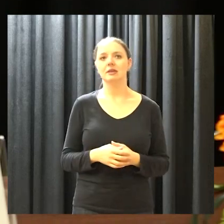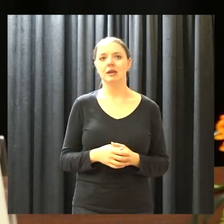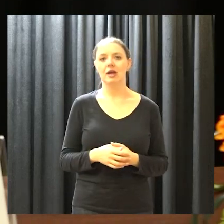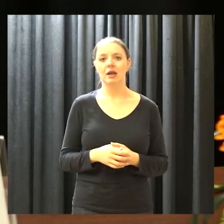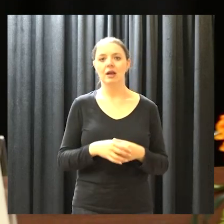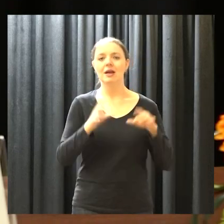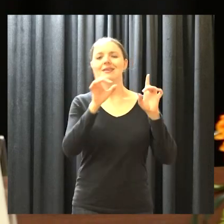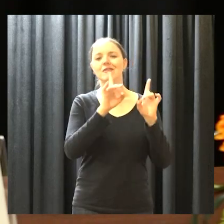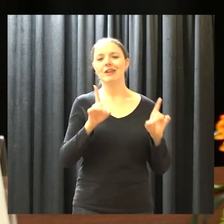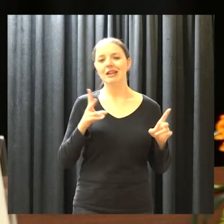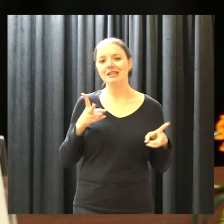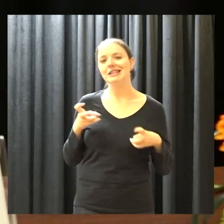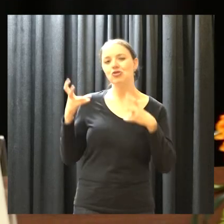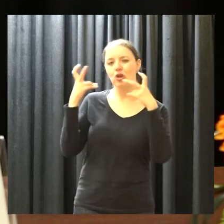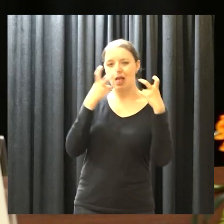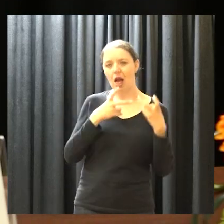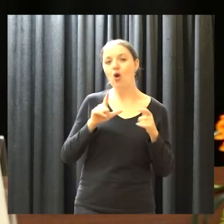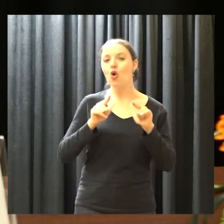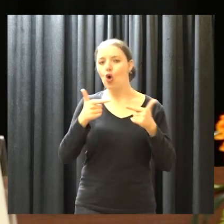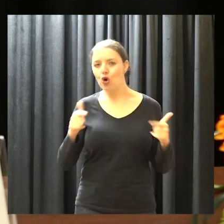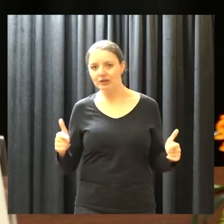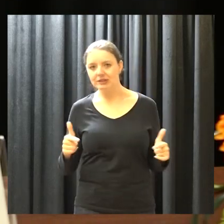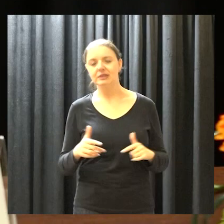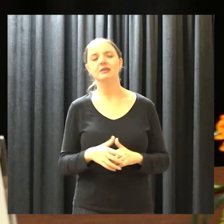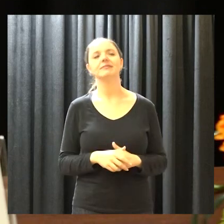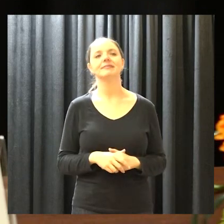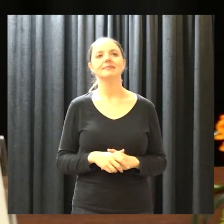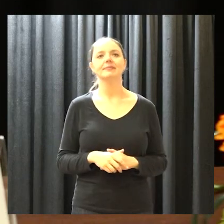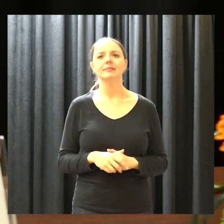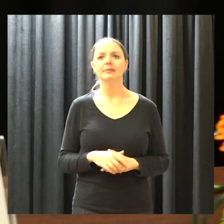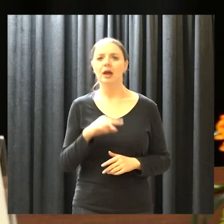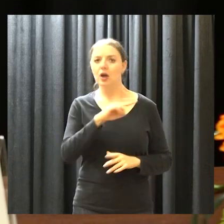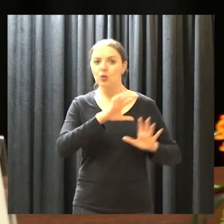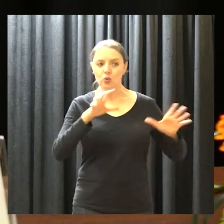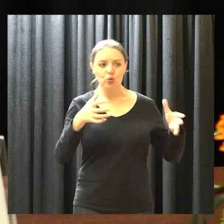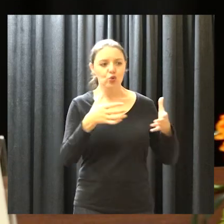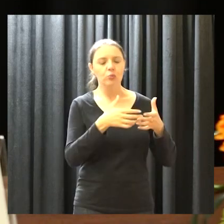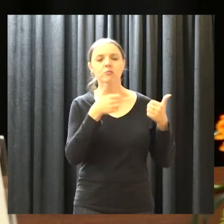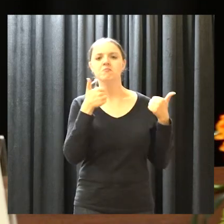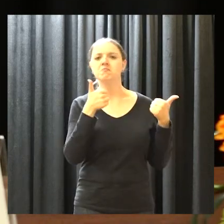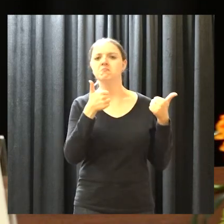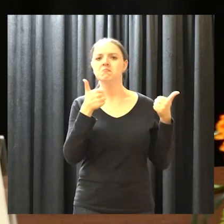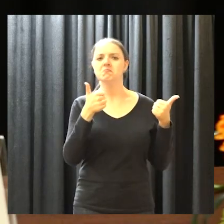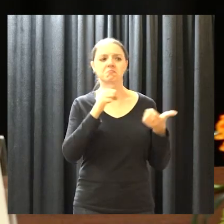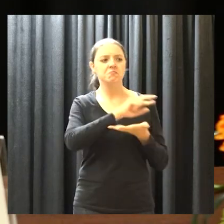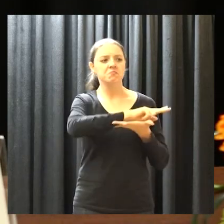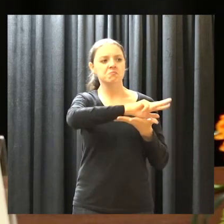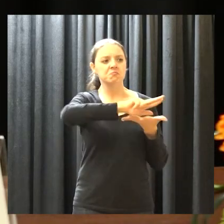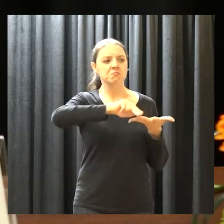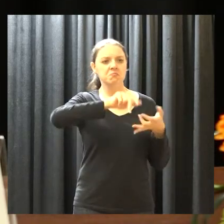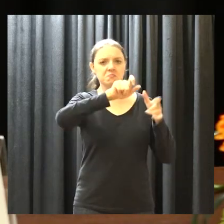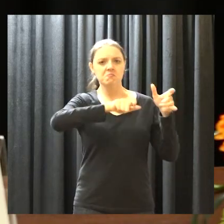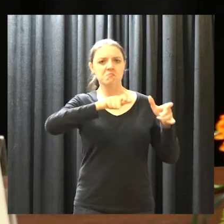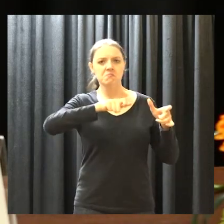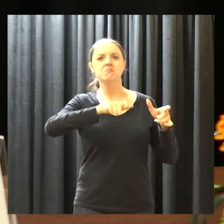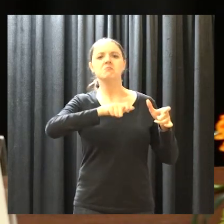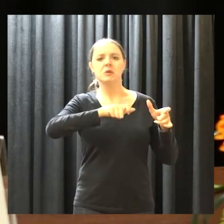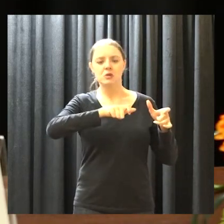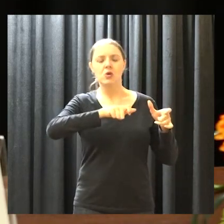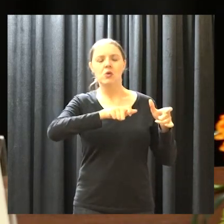outras deficiências sensoriais. Então, é um grupo bastante diverso, tanto do ponto de vista das